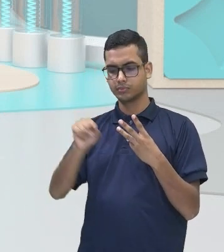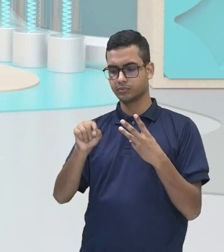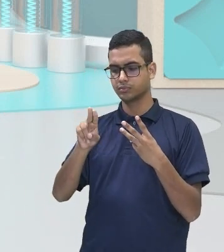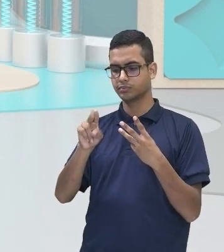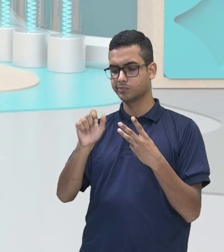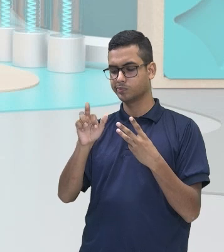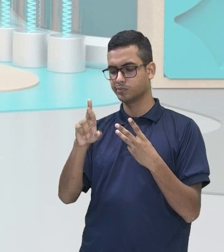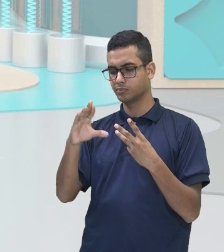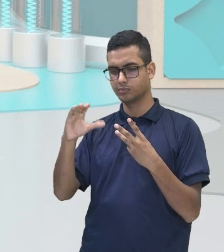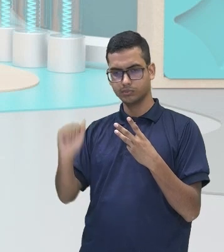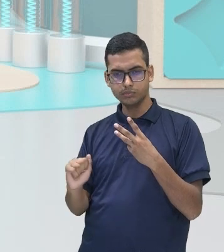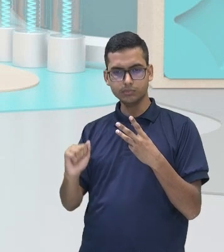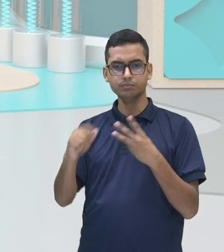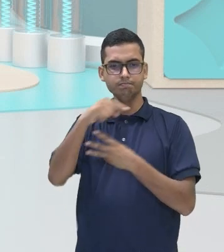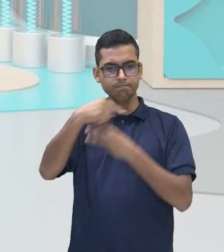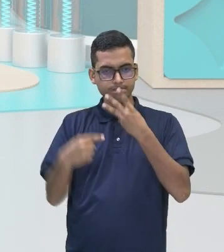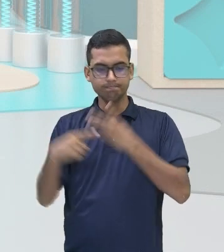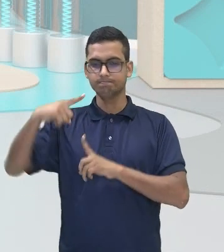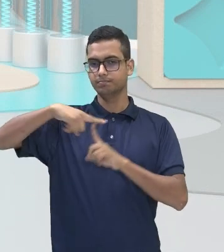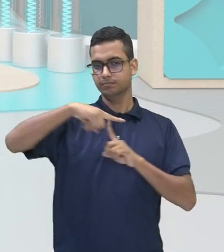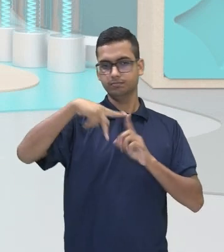aí grande